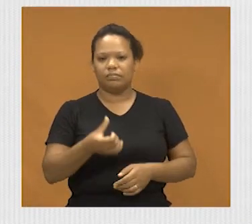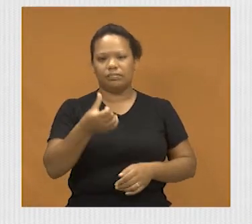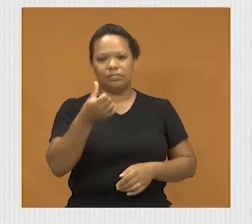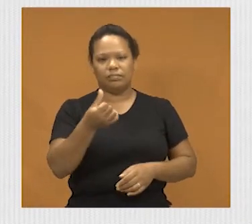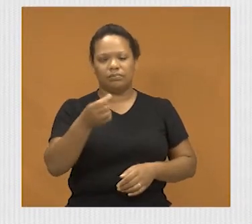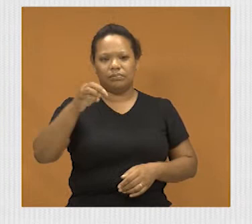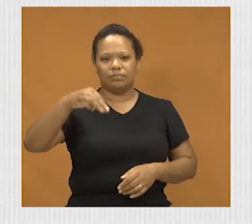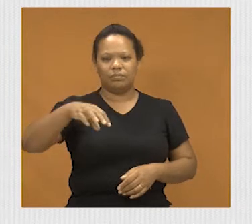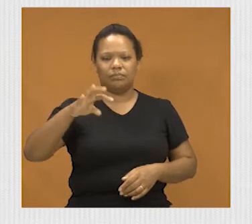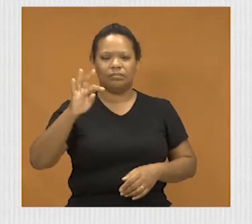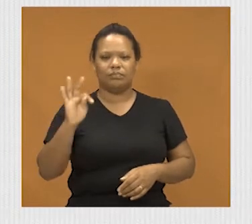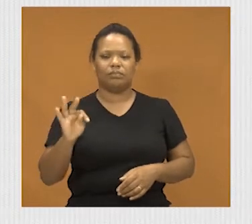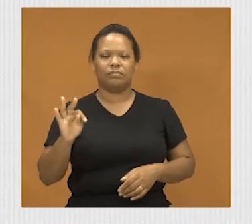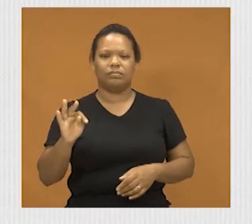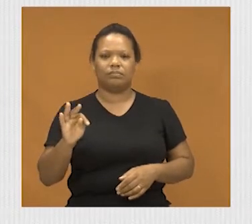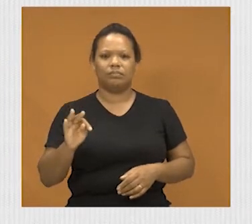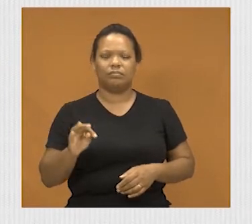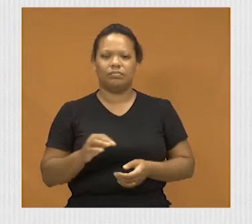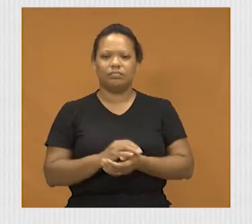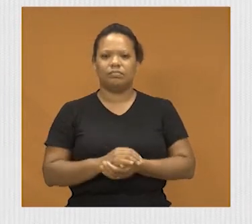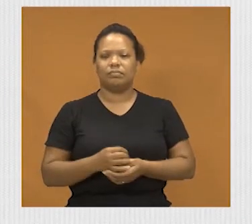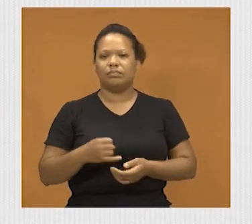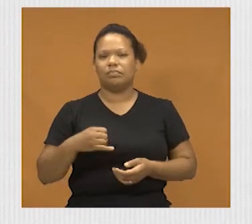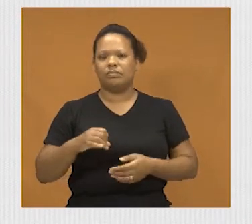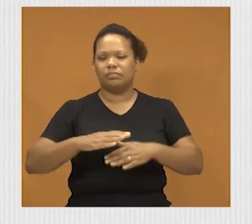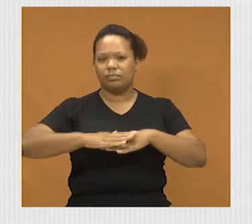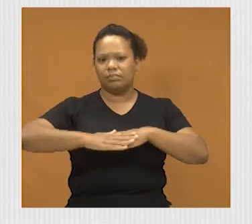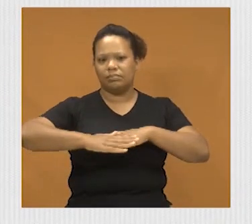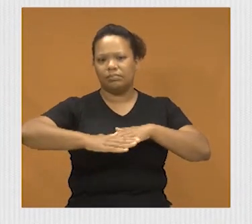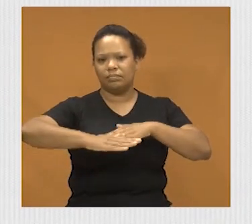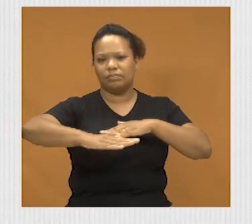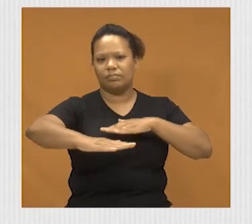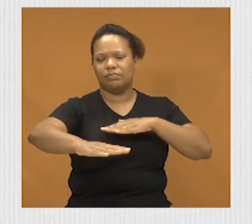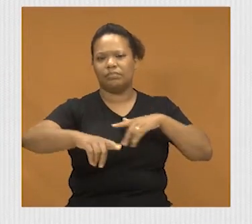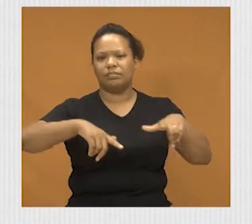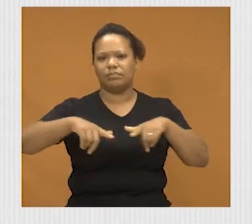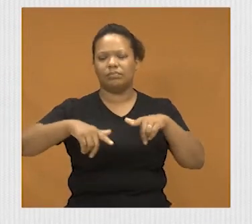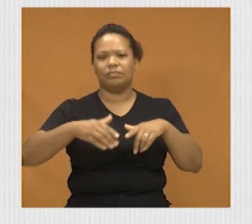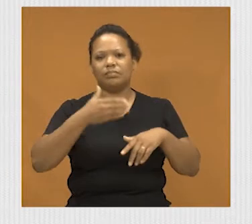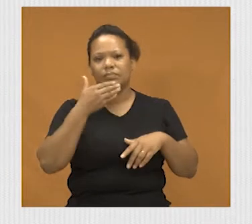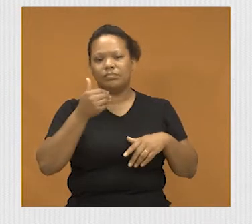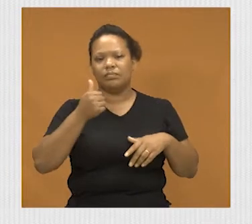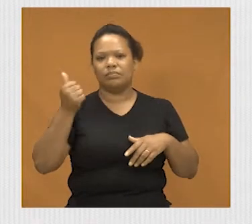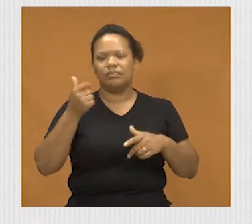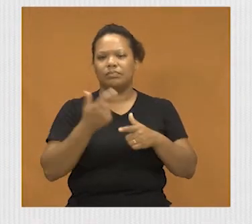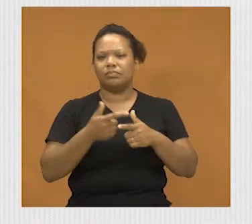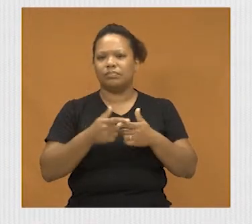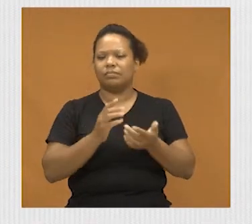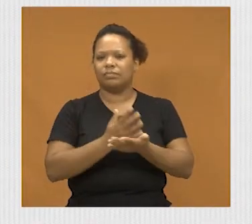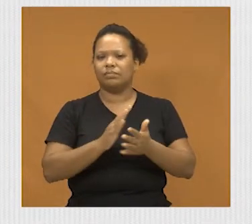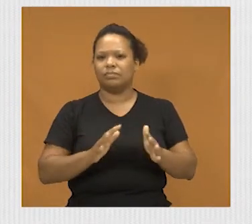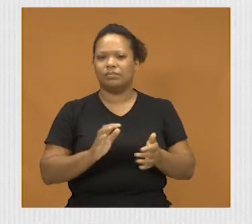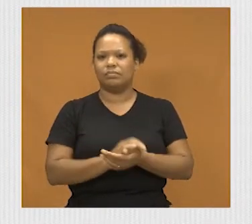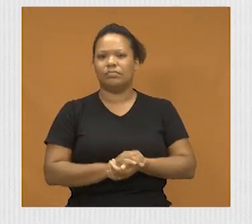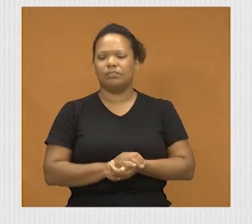7 metros. Tá? Se houvesse estendido esse trabalho, teria resolvido esse problema